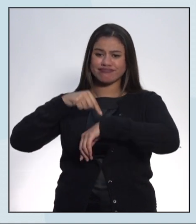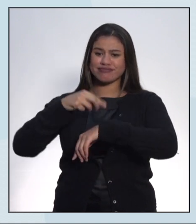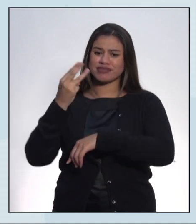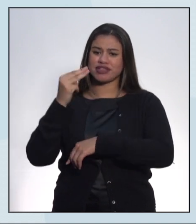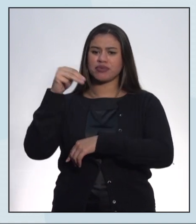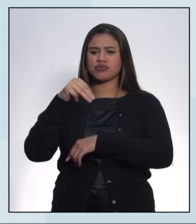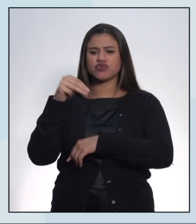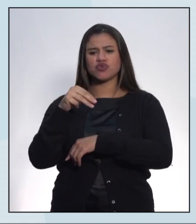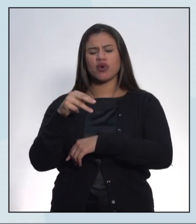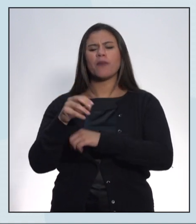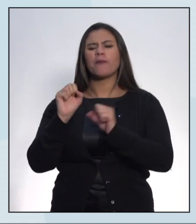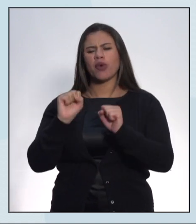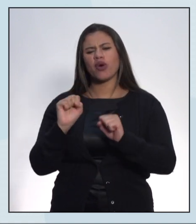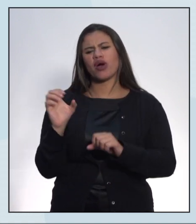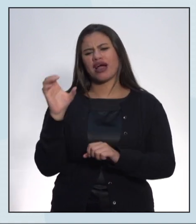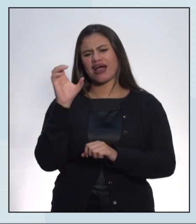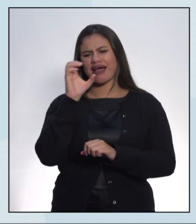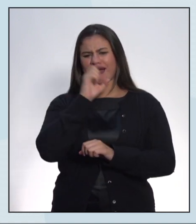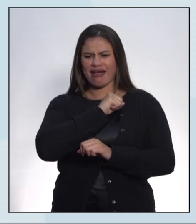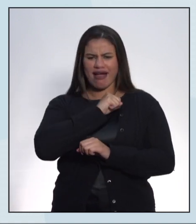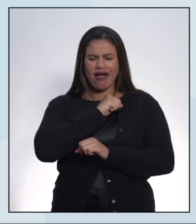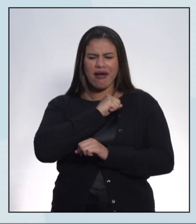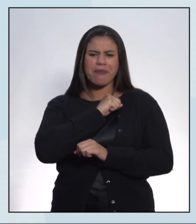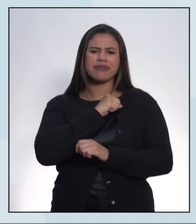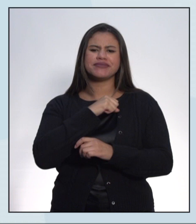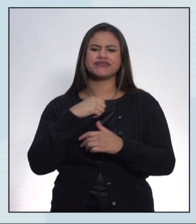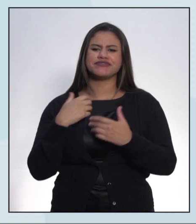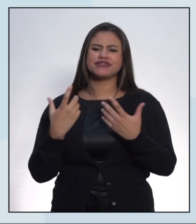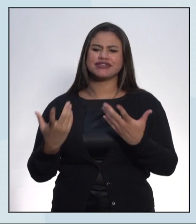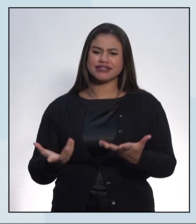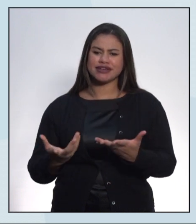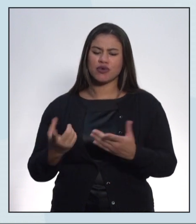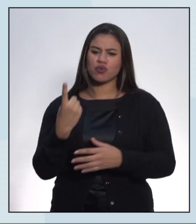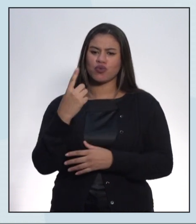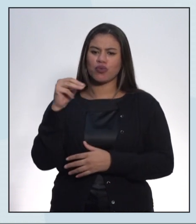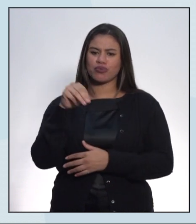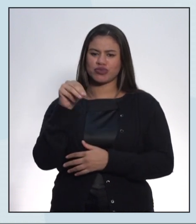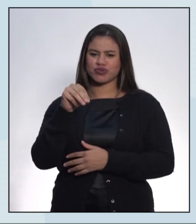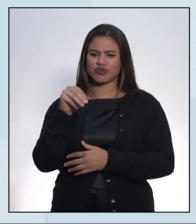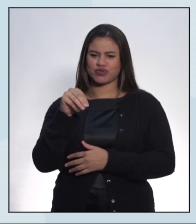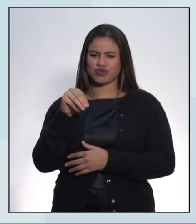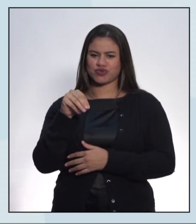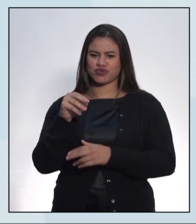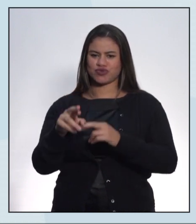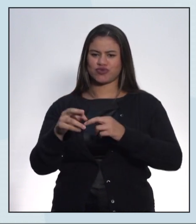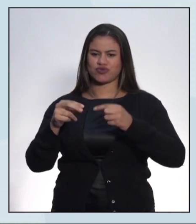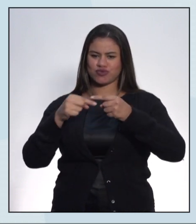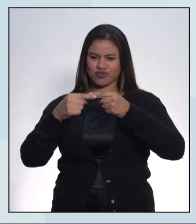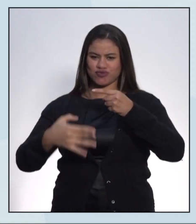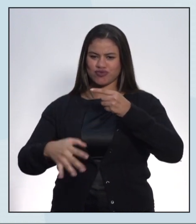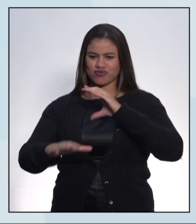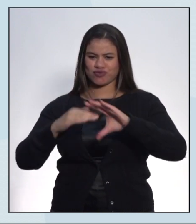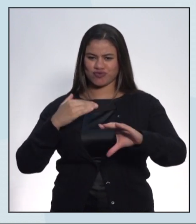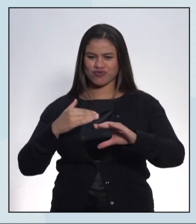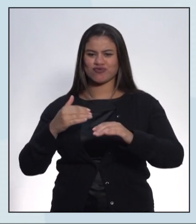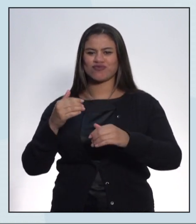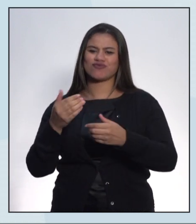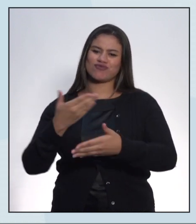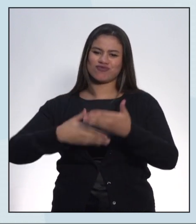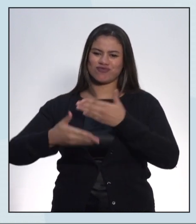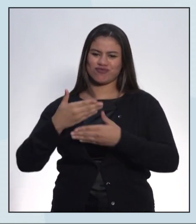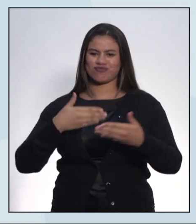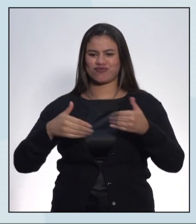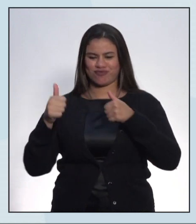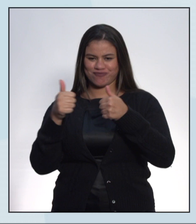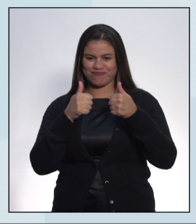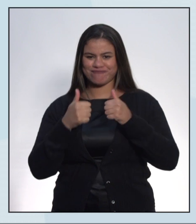o conflito? Acho que vocês estão bem cientes do qual é o conflito da história. 1 minutinho para vocês, compartilhe conosco qual é o conflito deste